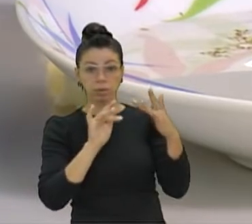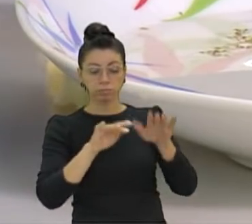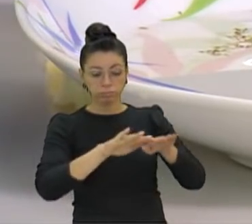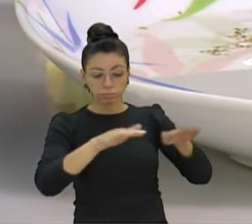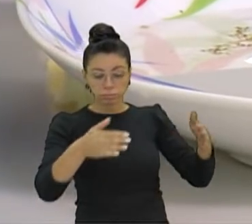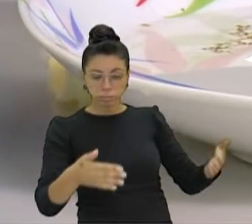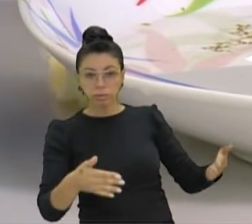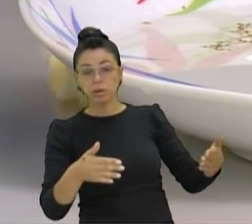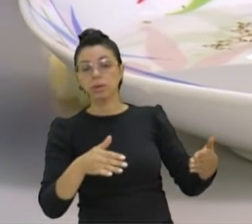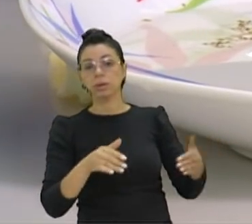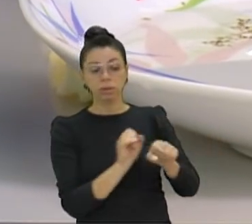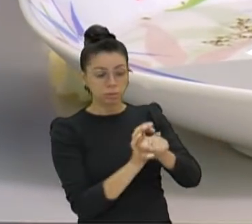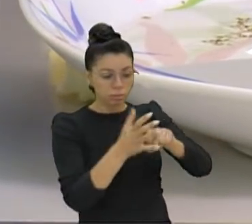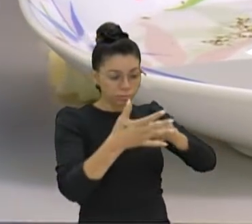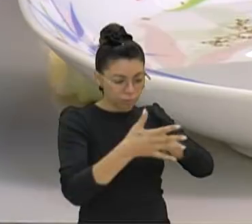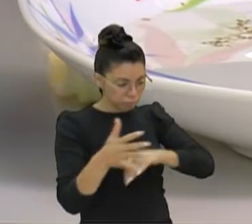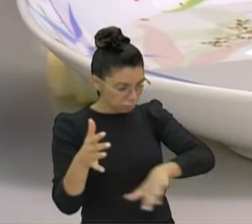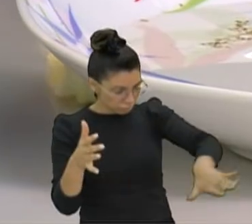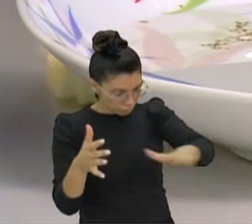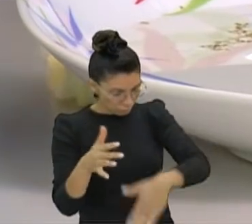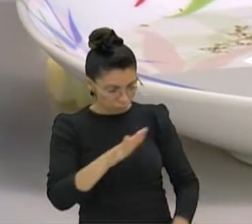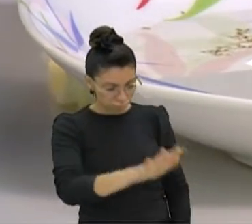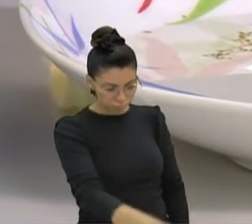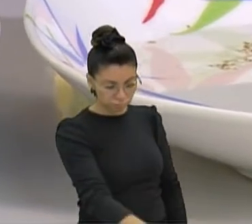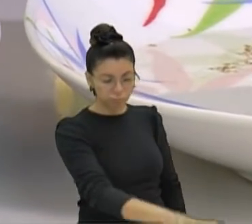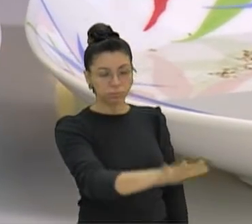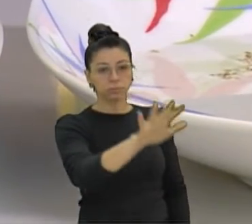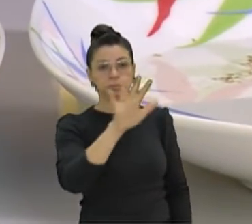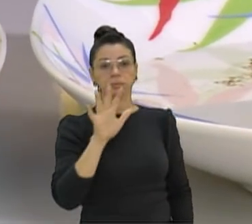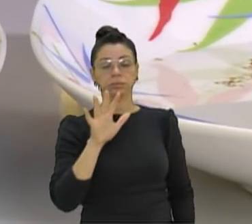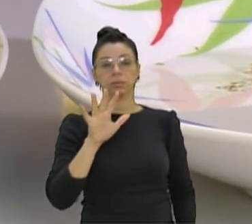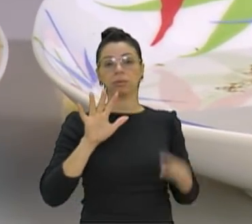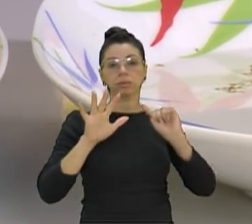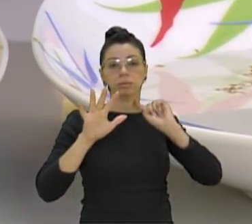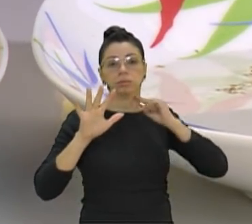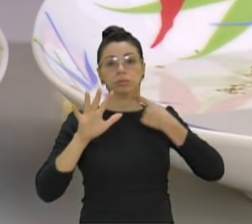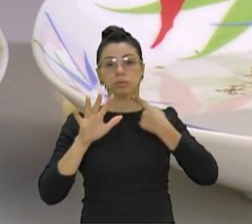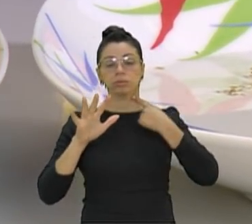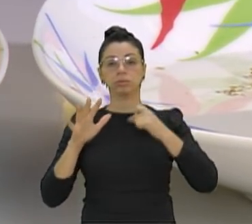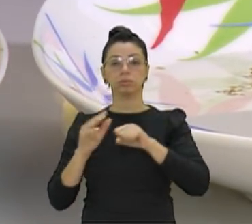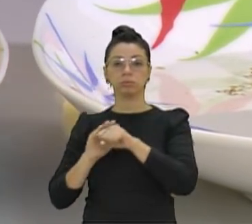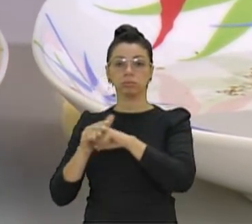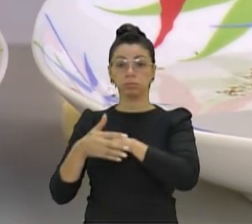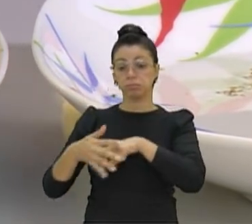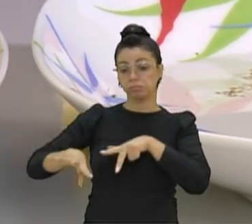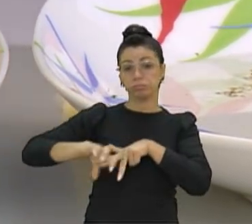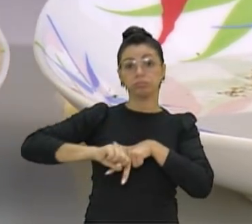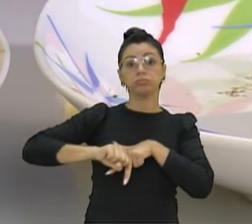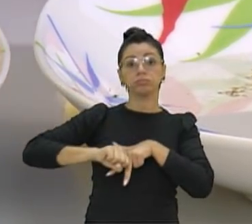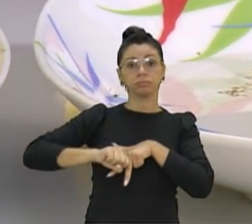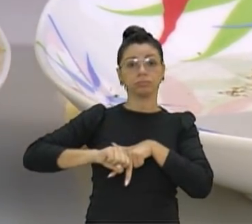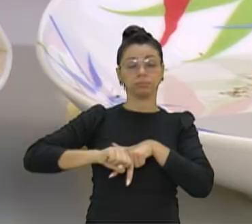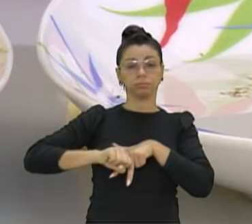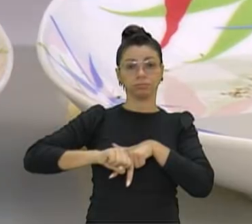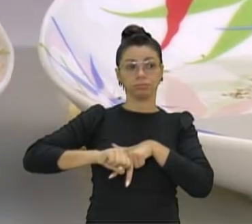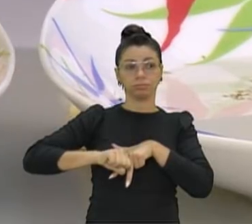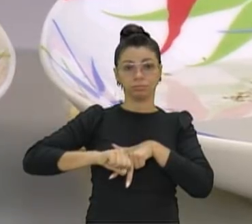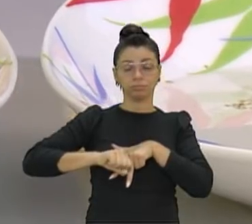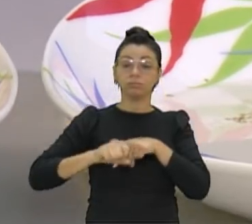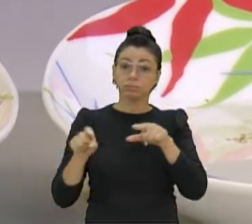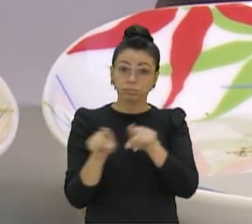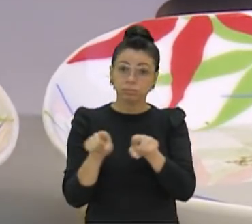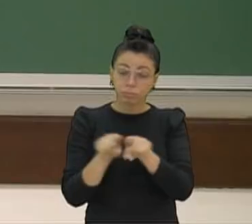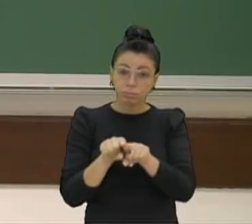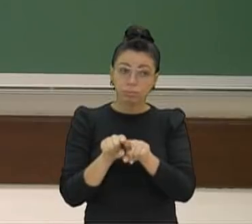superfície contaminada com o vírus, é isso que acontece. Você toca e o vírus gruda, vai ficar na sua mão